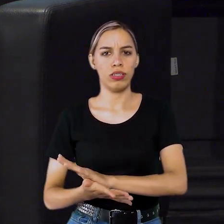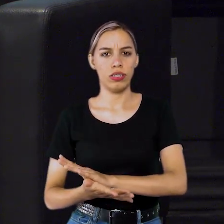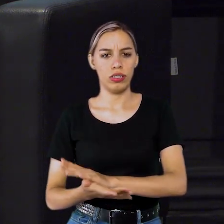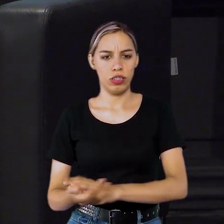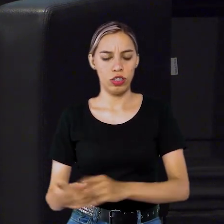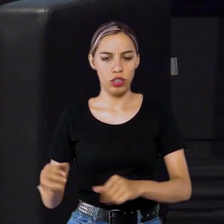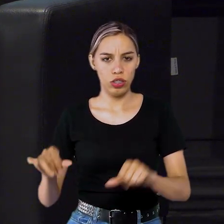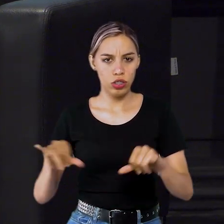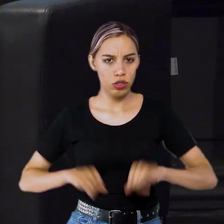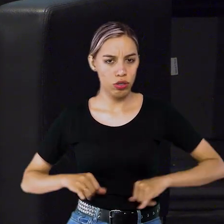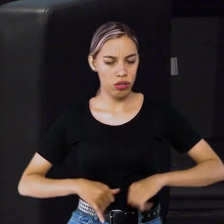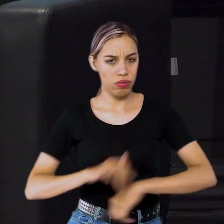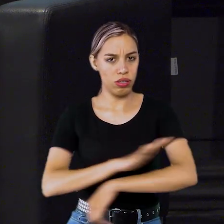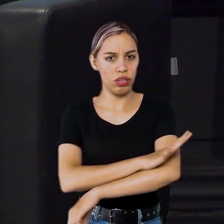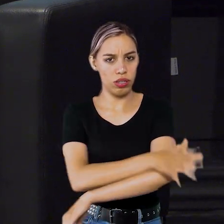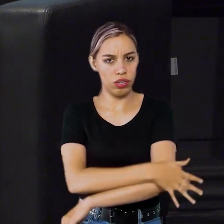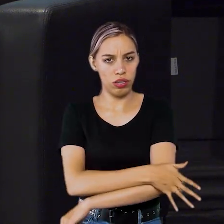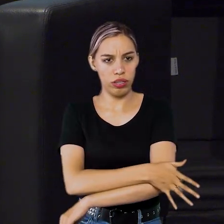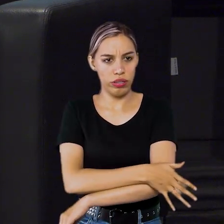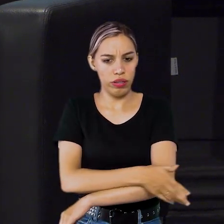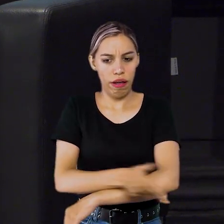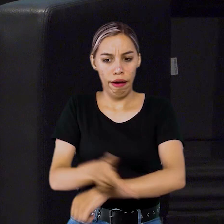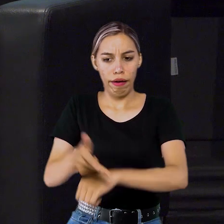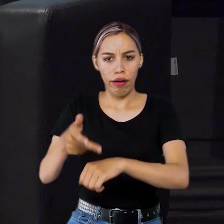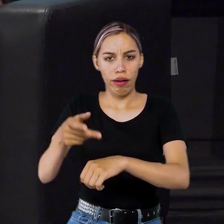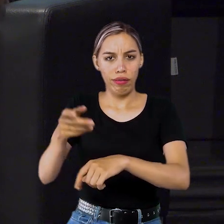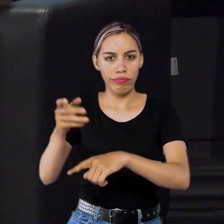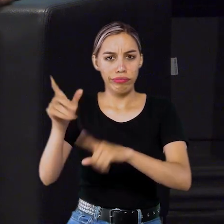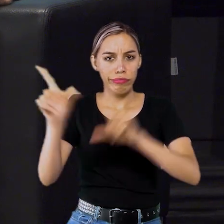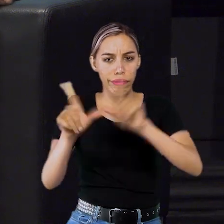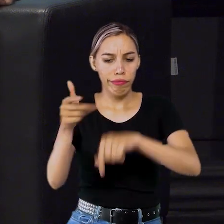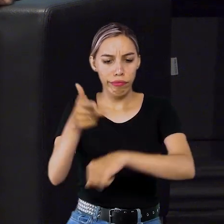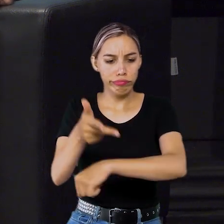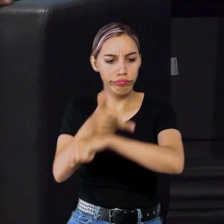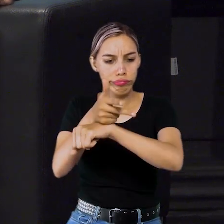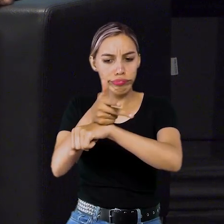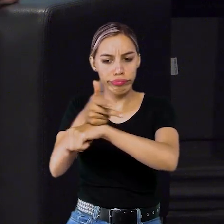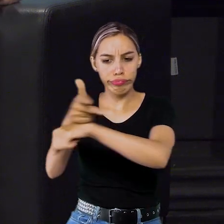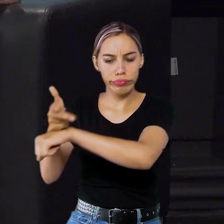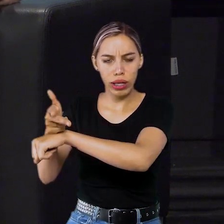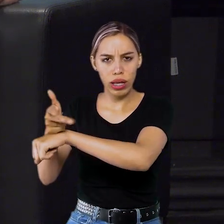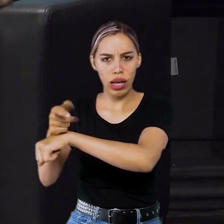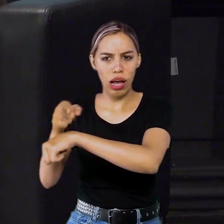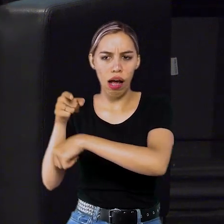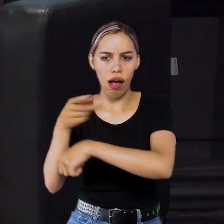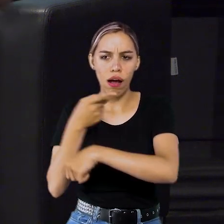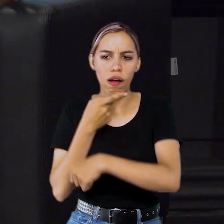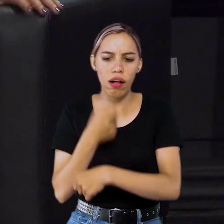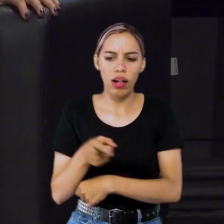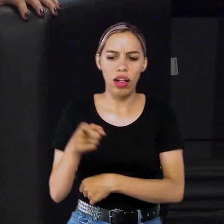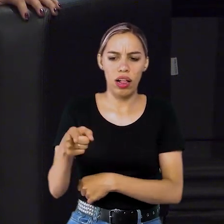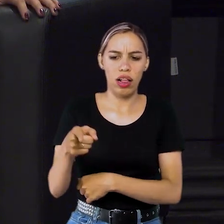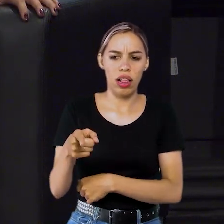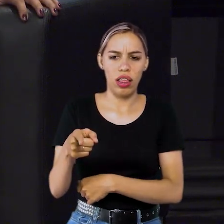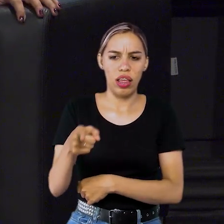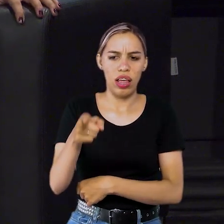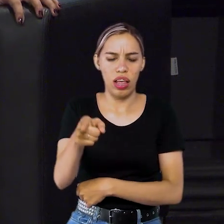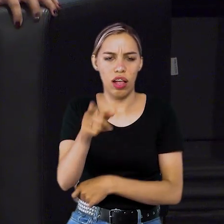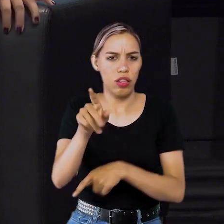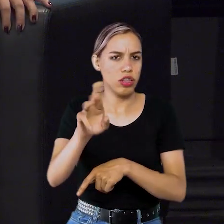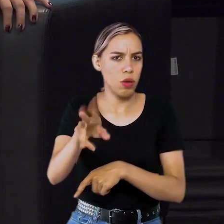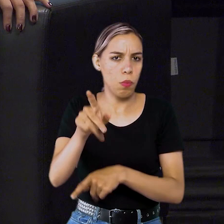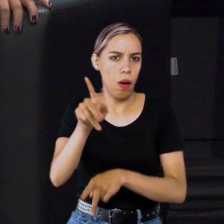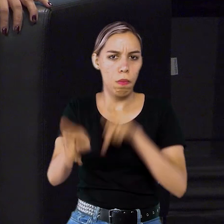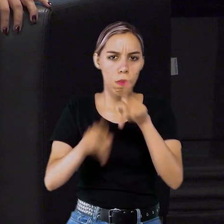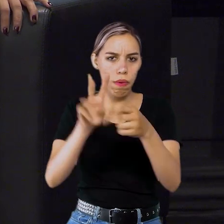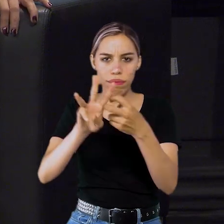racismo pela própria TV, que está contando essa narrativa de que, não, eles não são mais